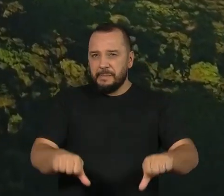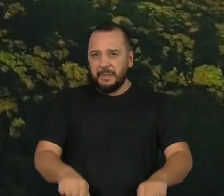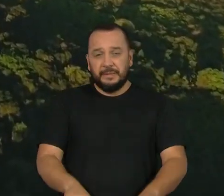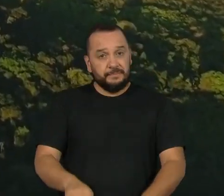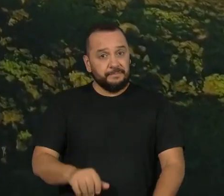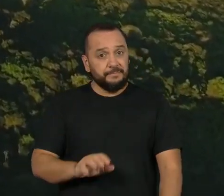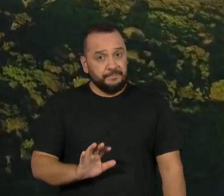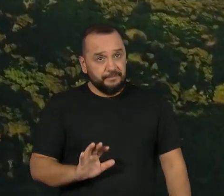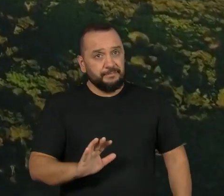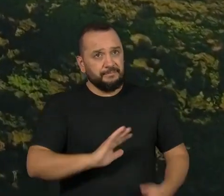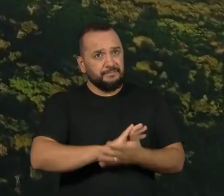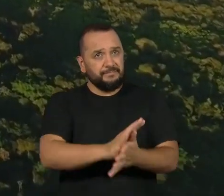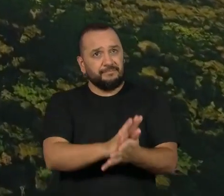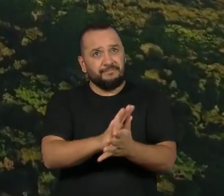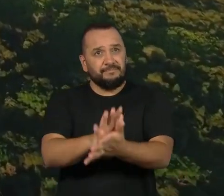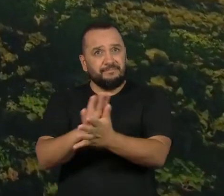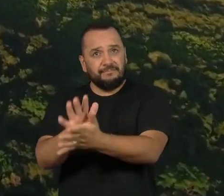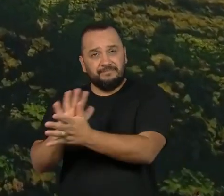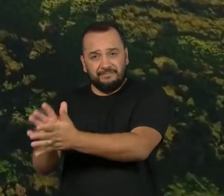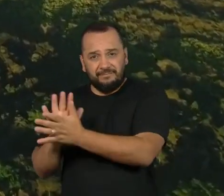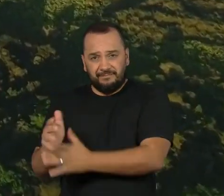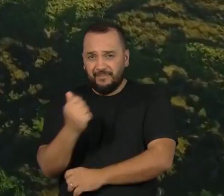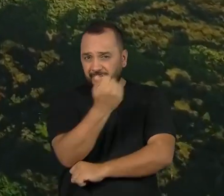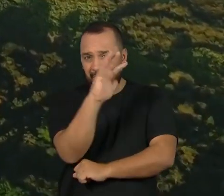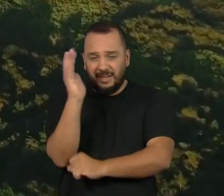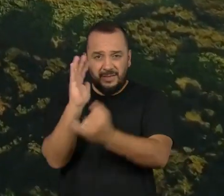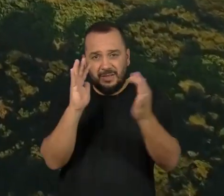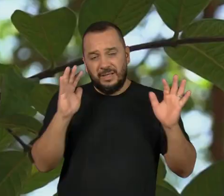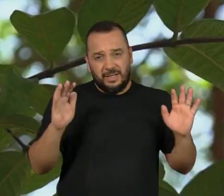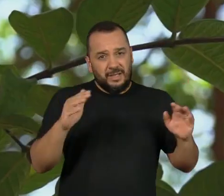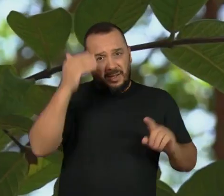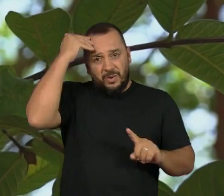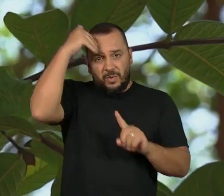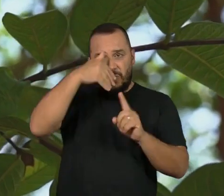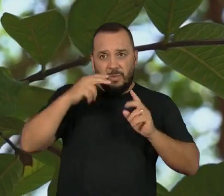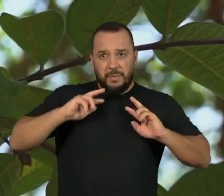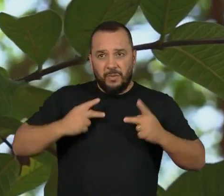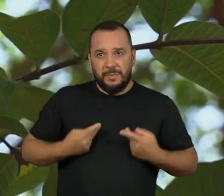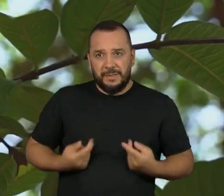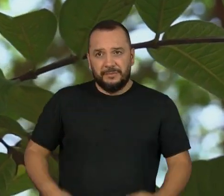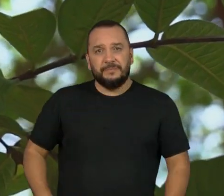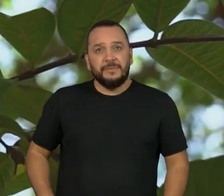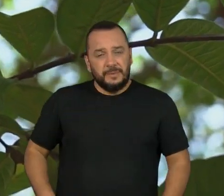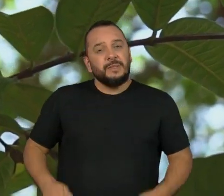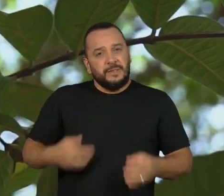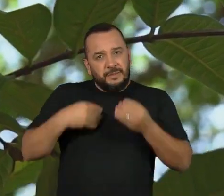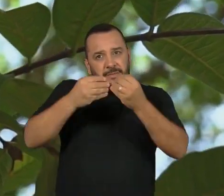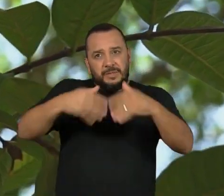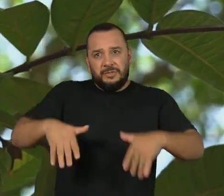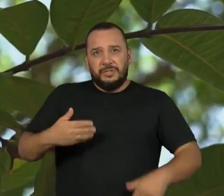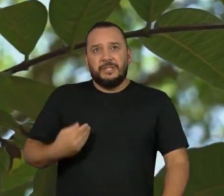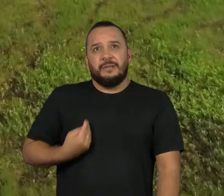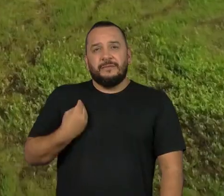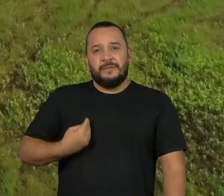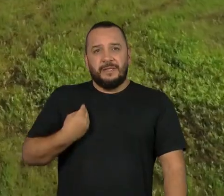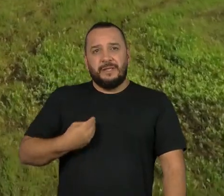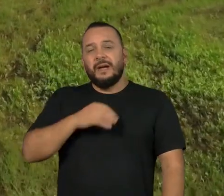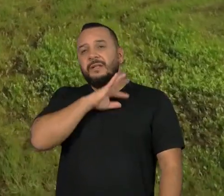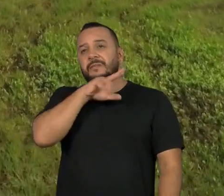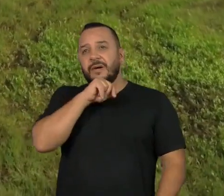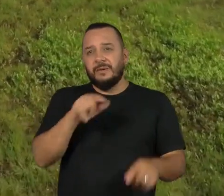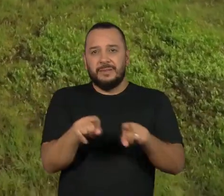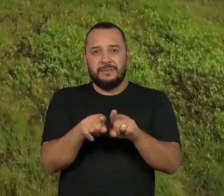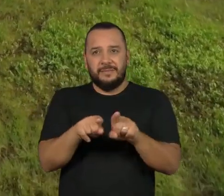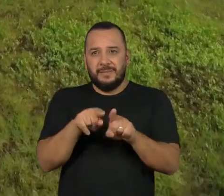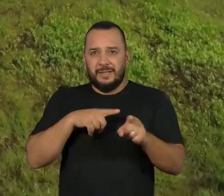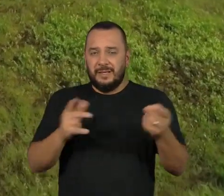A intensa destruição da natureza provocada pelas ações humanas coloca em risco a sobrevivência das espécies e o